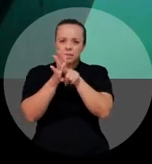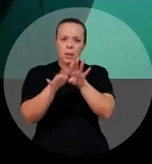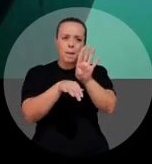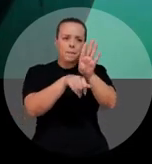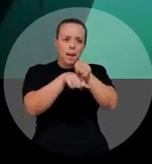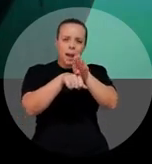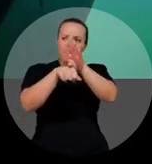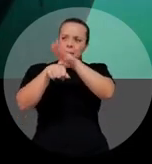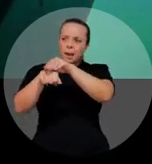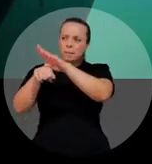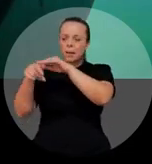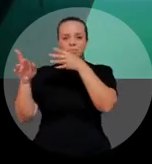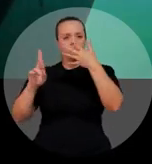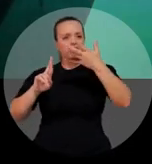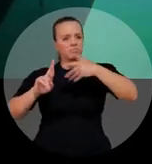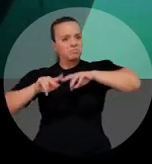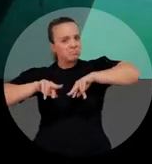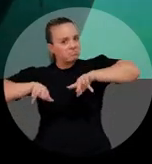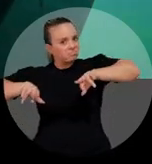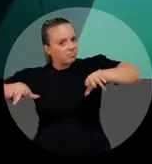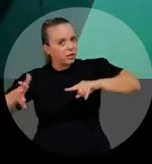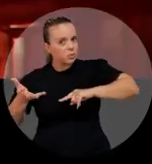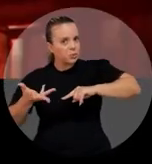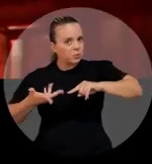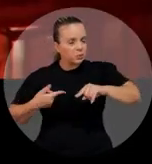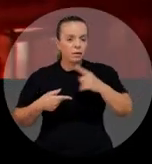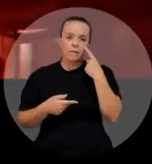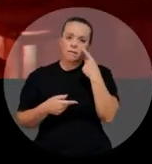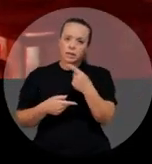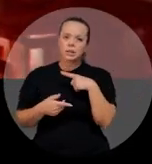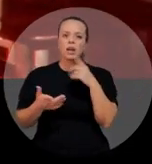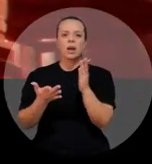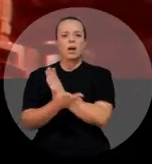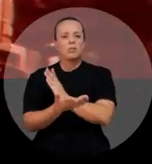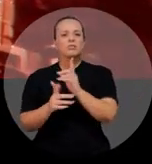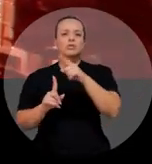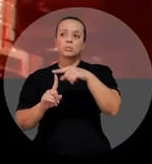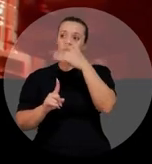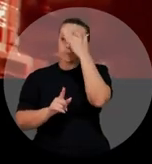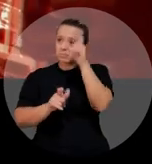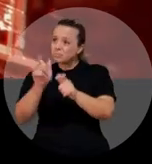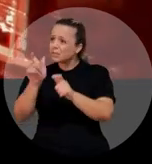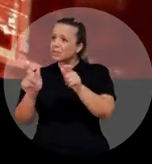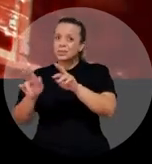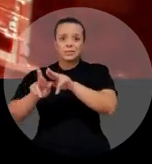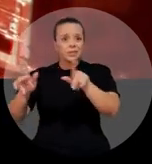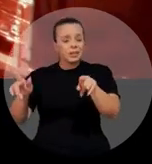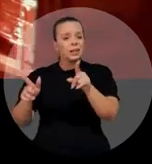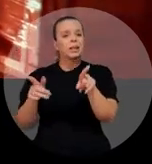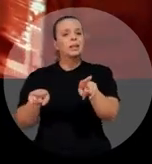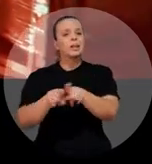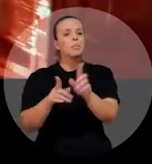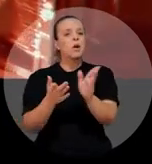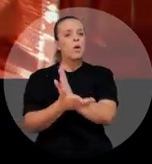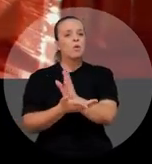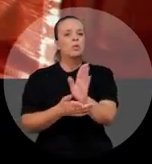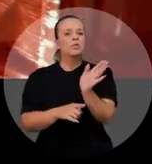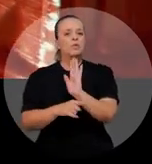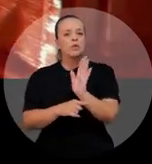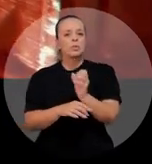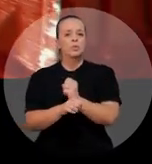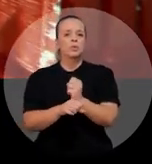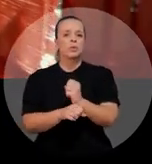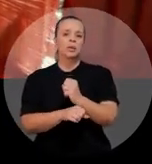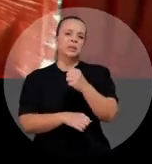grande arsenal de referências aí. A gente pode ver que é um... tem uma coisa de road movie, mas tem um toque de filmes da década